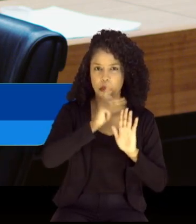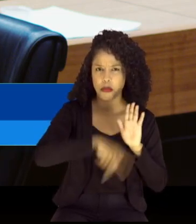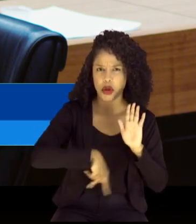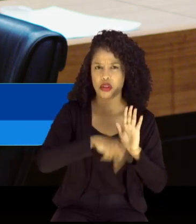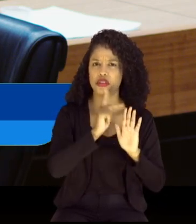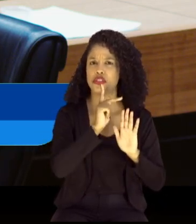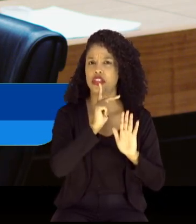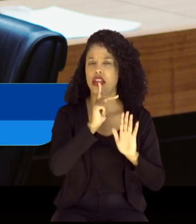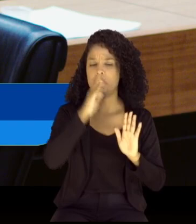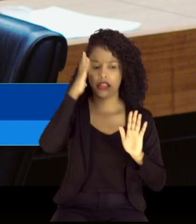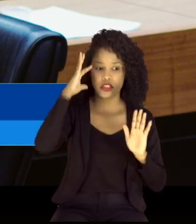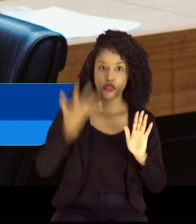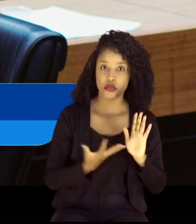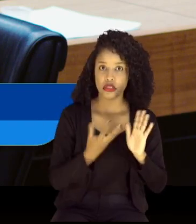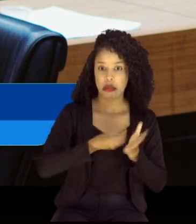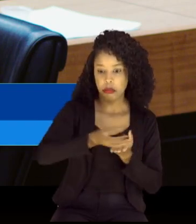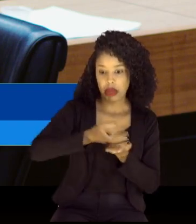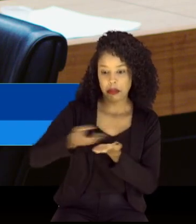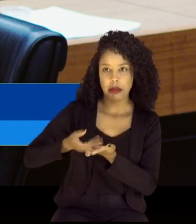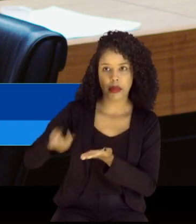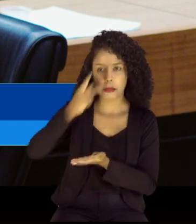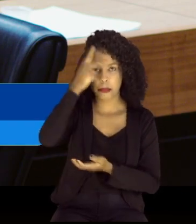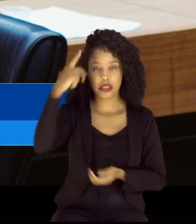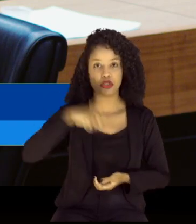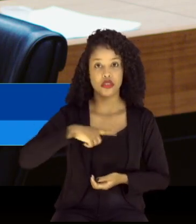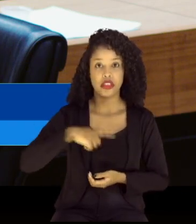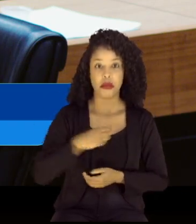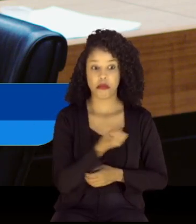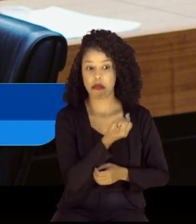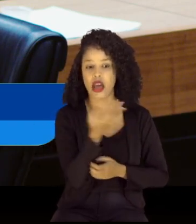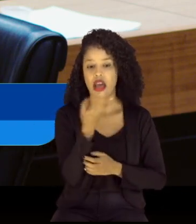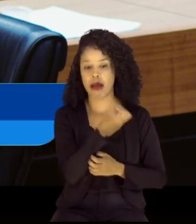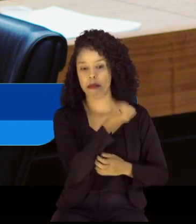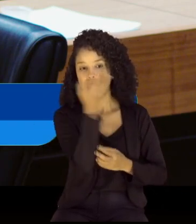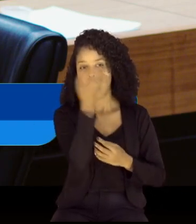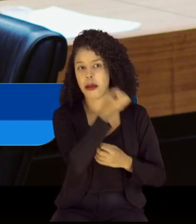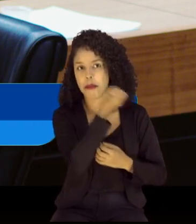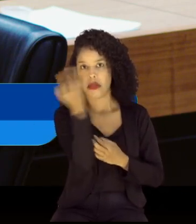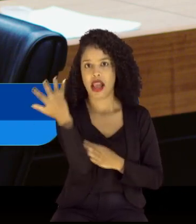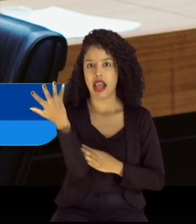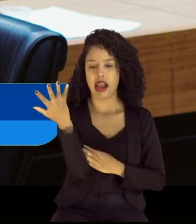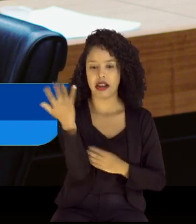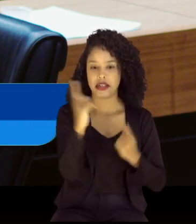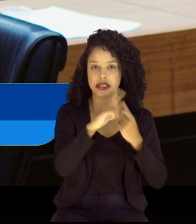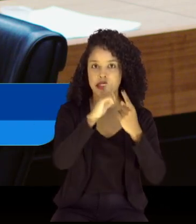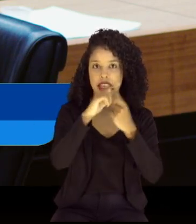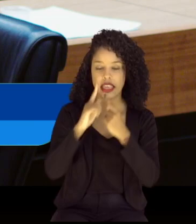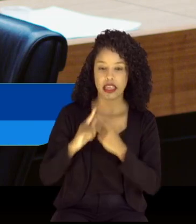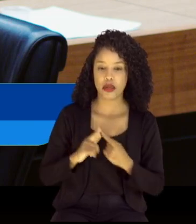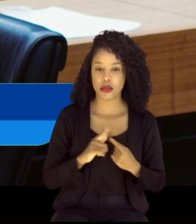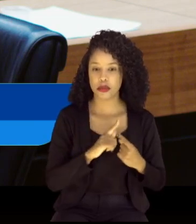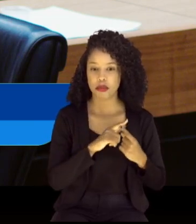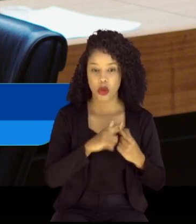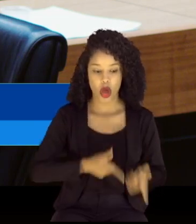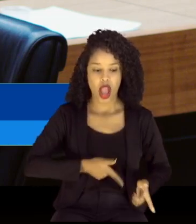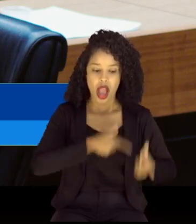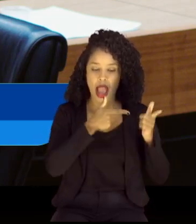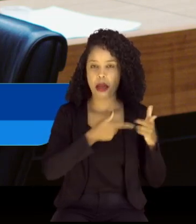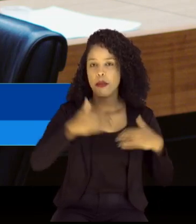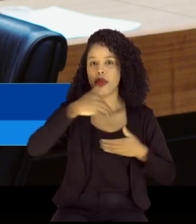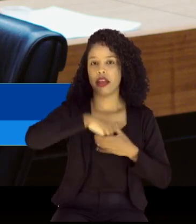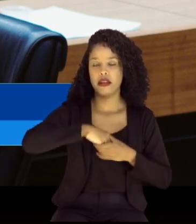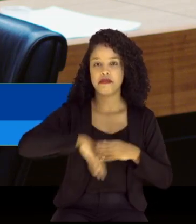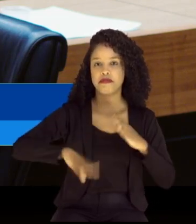sucessivas dele, de deixar a pessoa ter dezenas e dezenas e dezenas de armamentos em